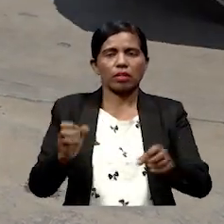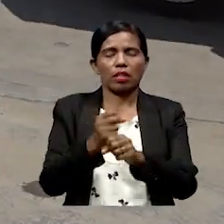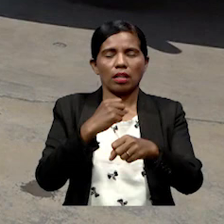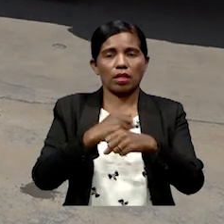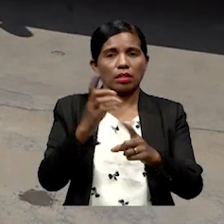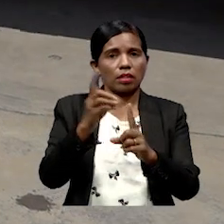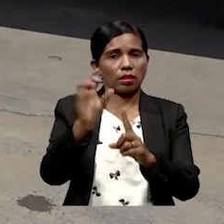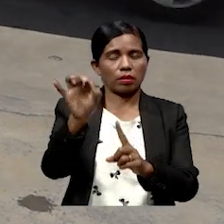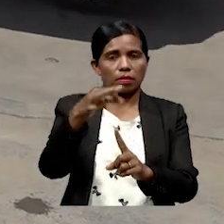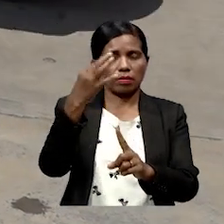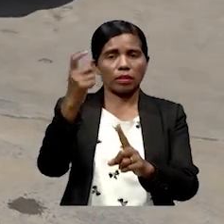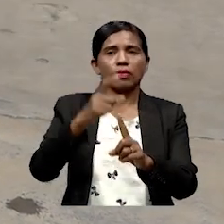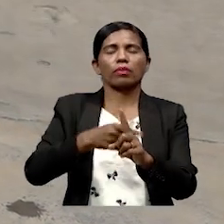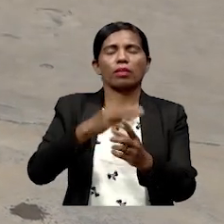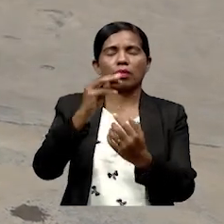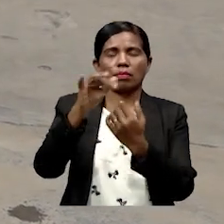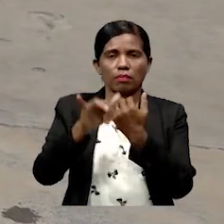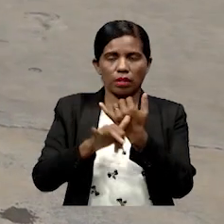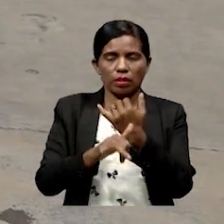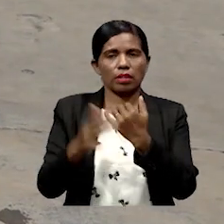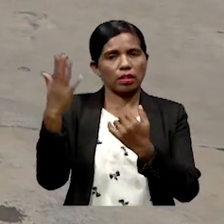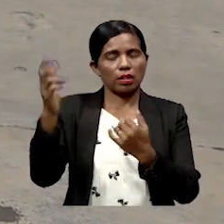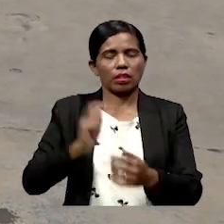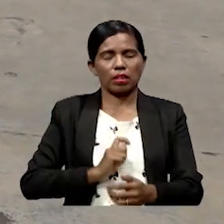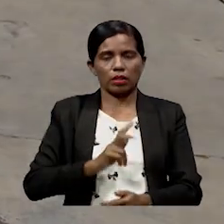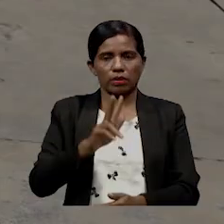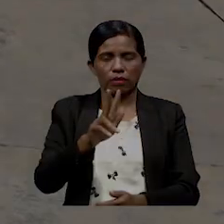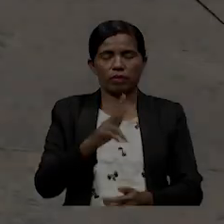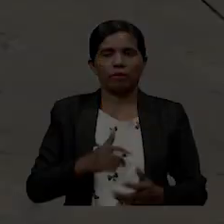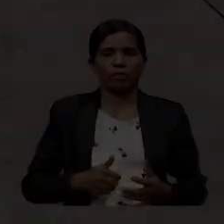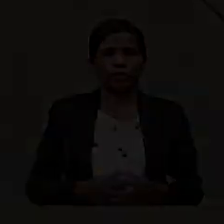recensia fulan maio e a tasitolu. Bem-vinda, Ximenes, GMN.